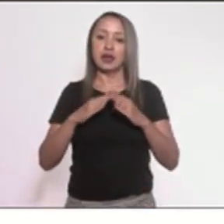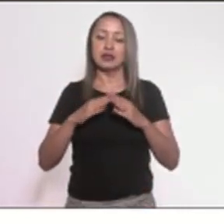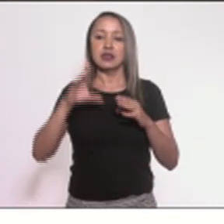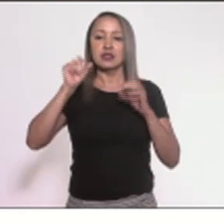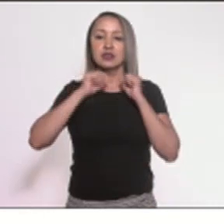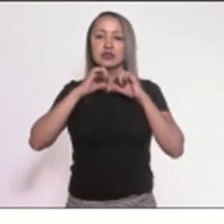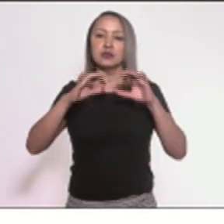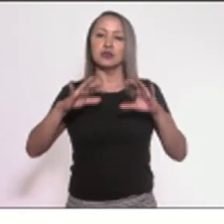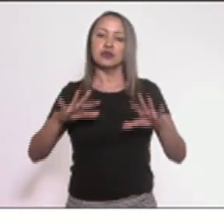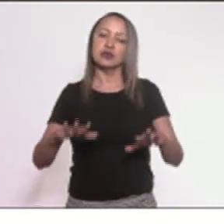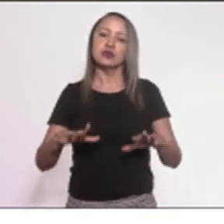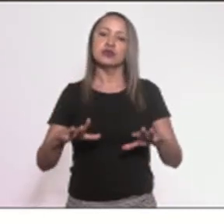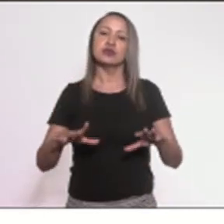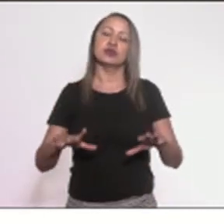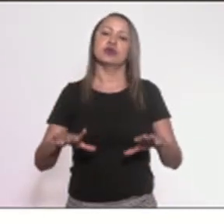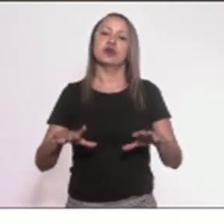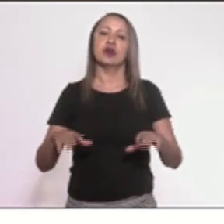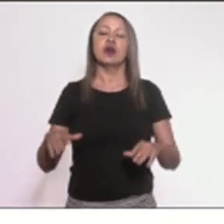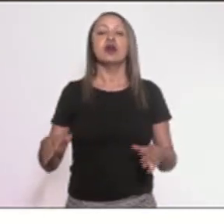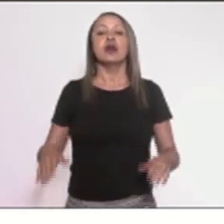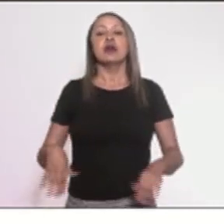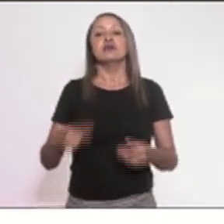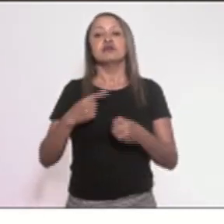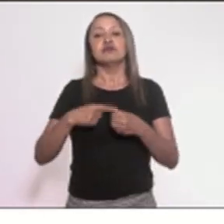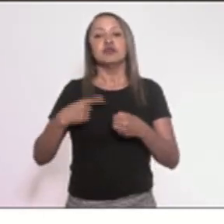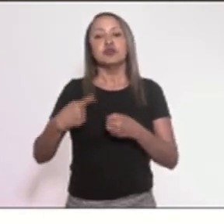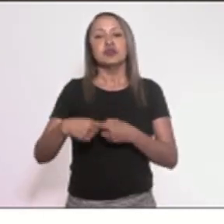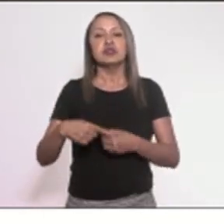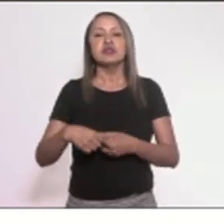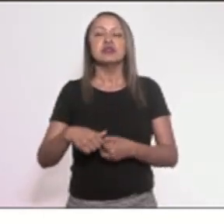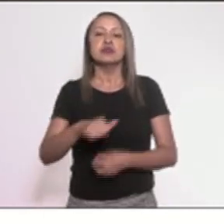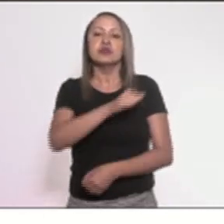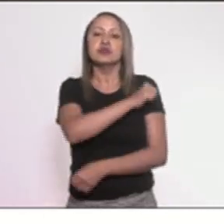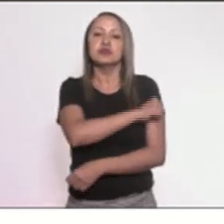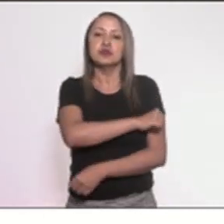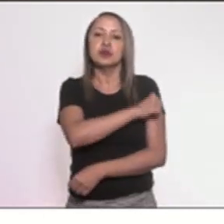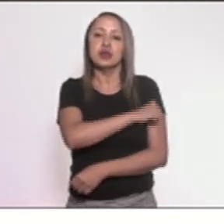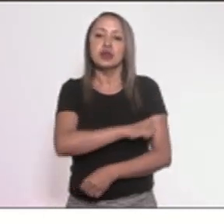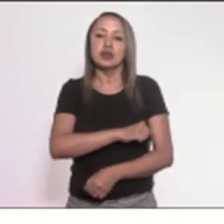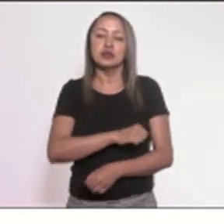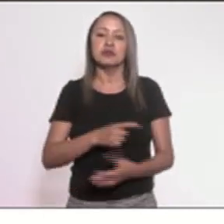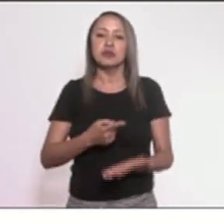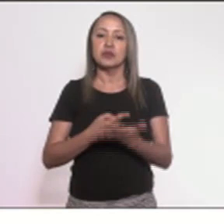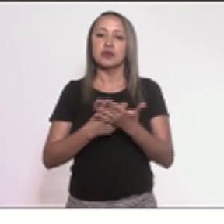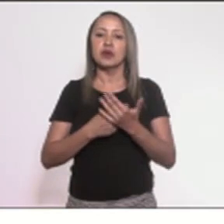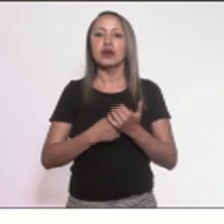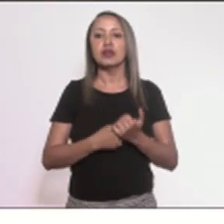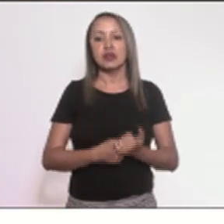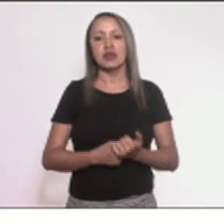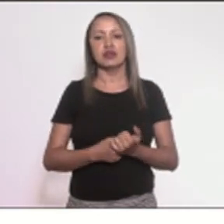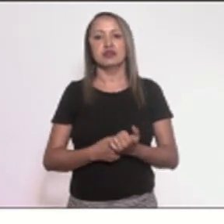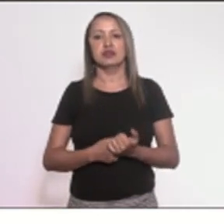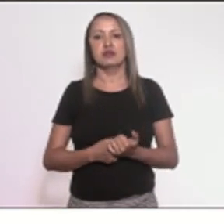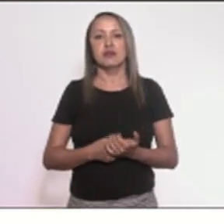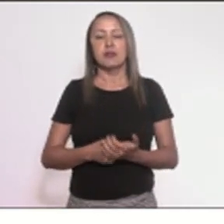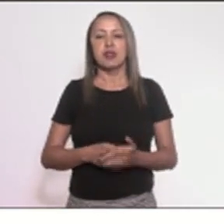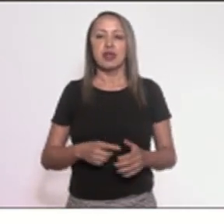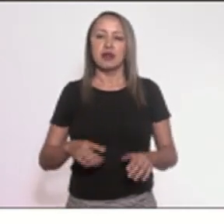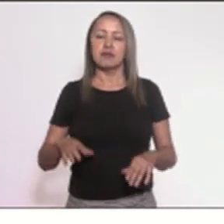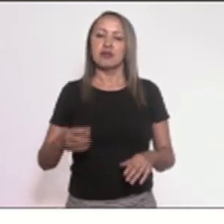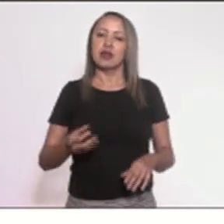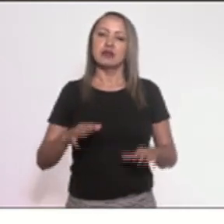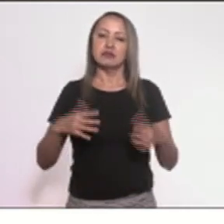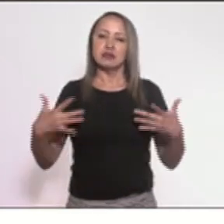região dos lagos, Deus abençoe o estado do Rio de Janeiro, que Deus guarde e preserve a minha querida cidade de